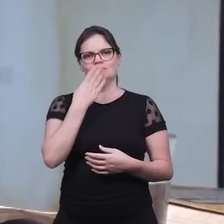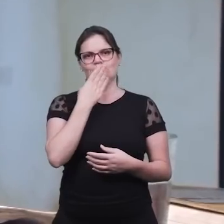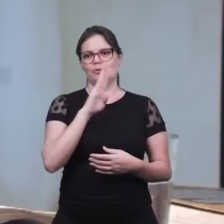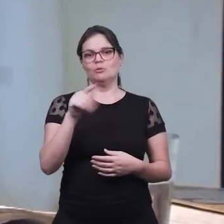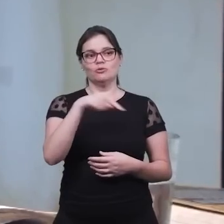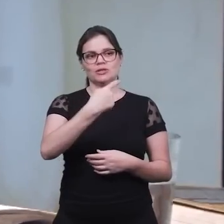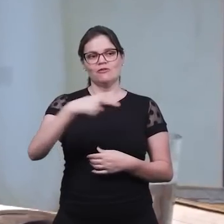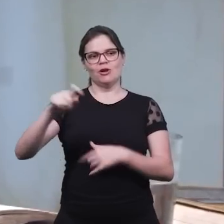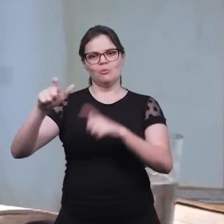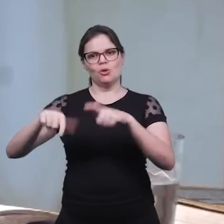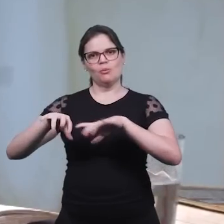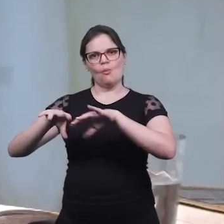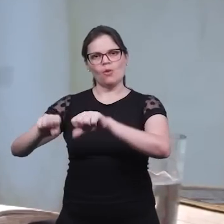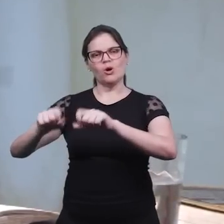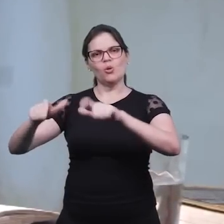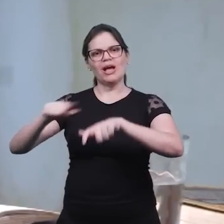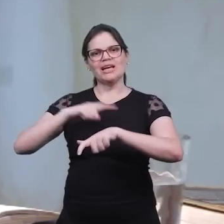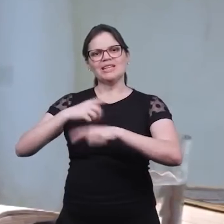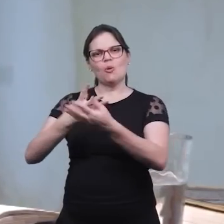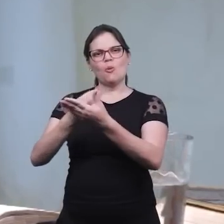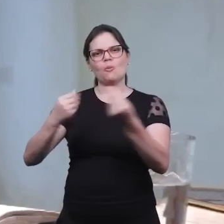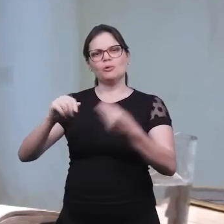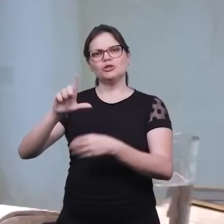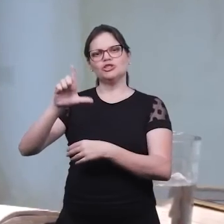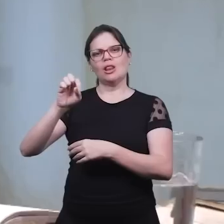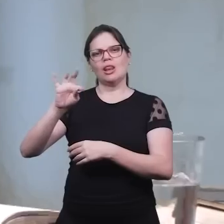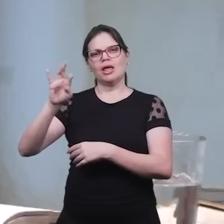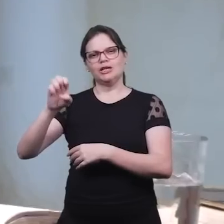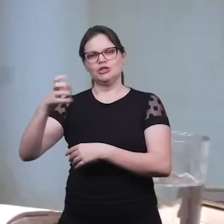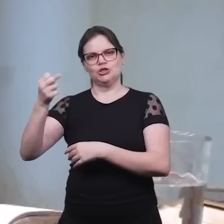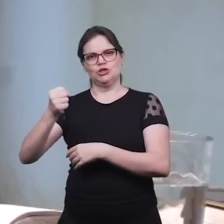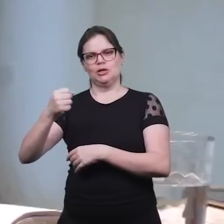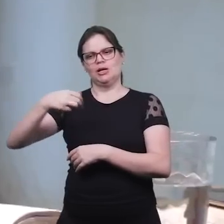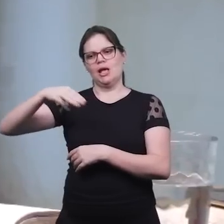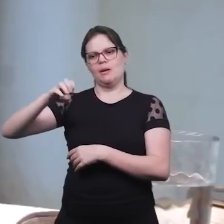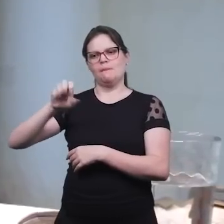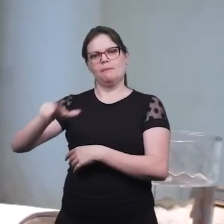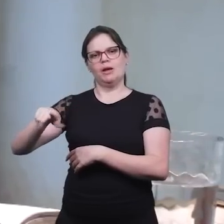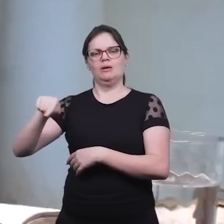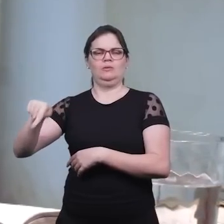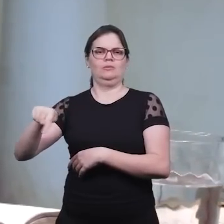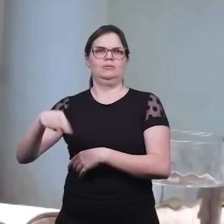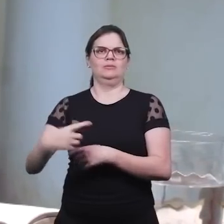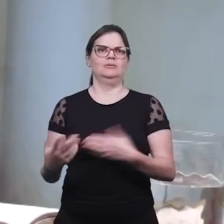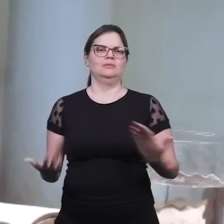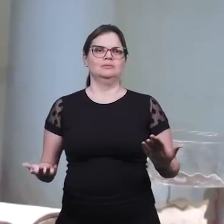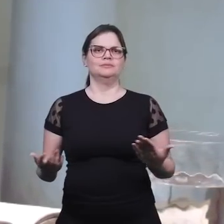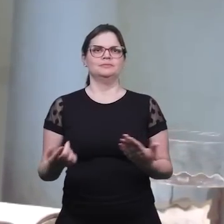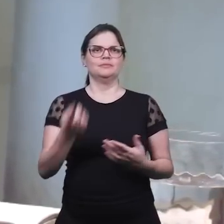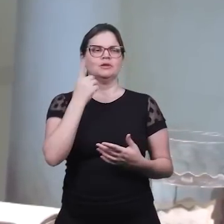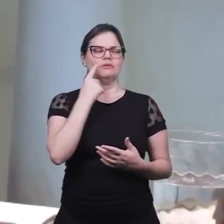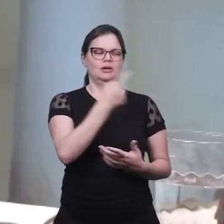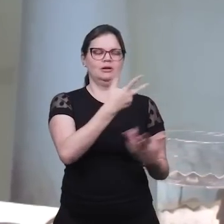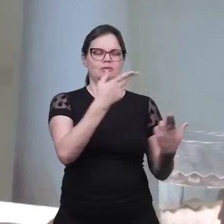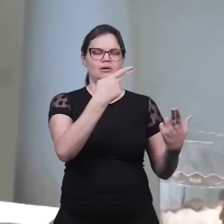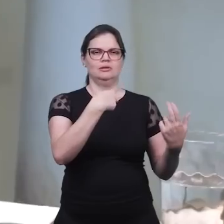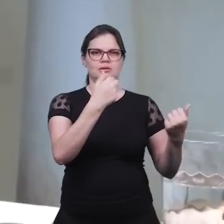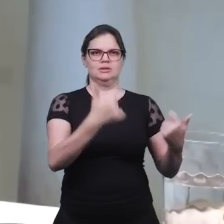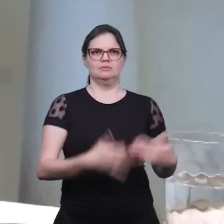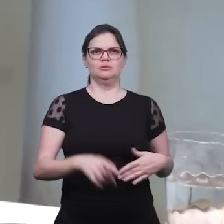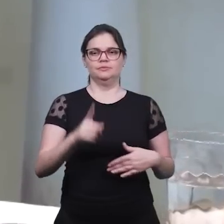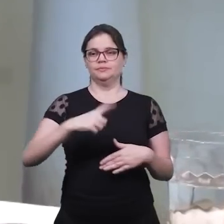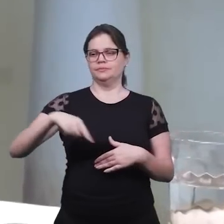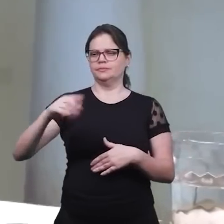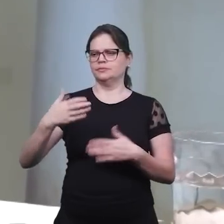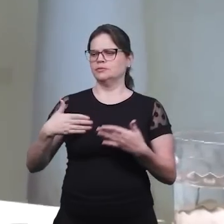a questão dessa terra que iam conquistar a terra que emana leite e mel, tem uma questão que é falada sobre a questão dessa terra,